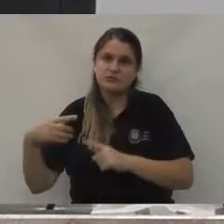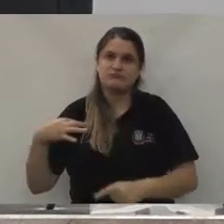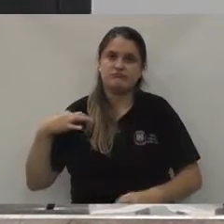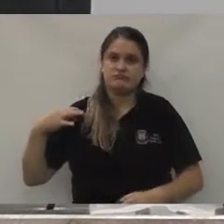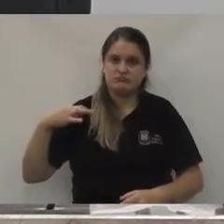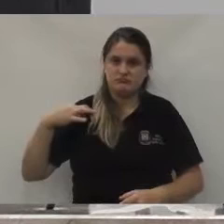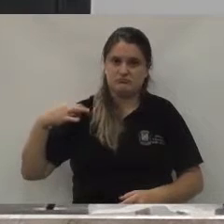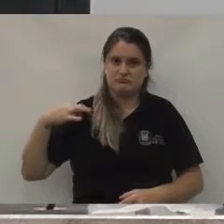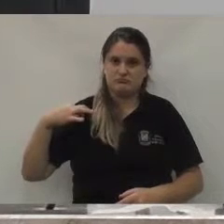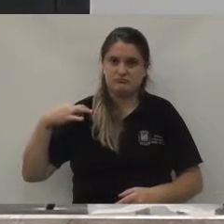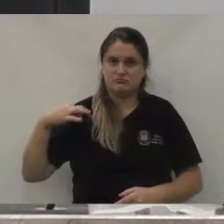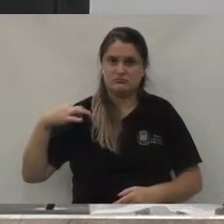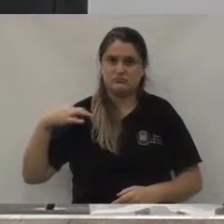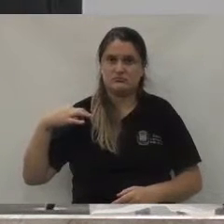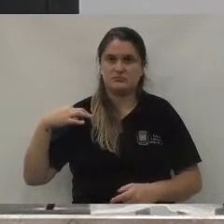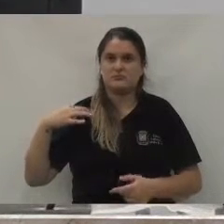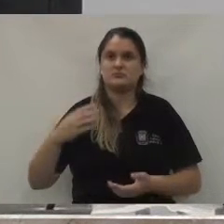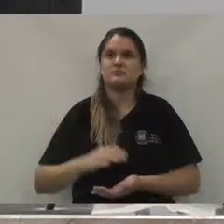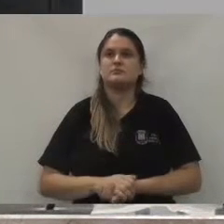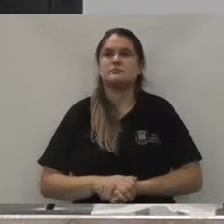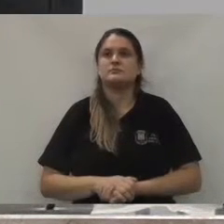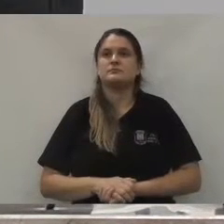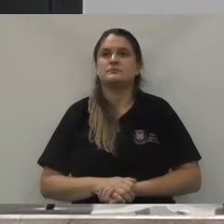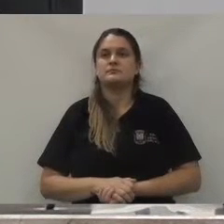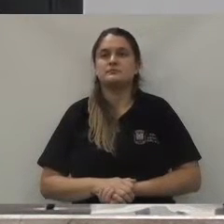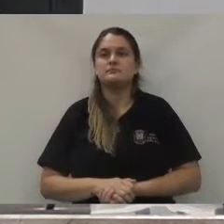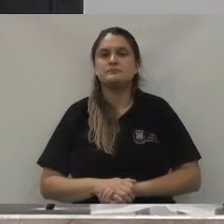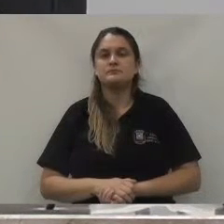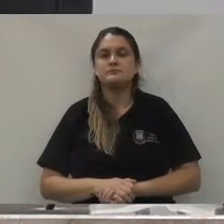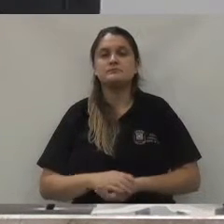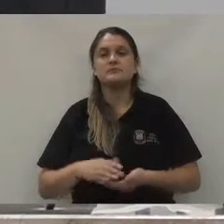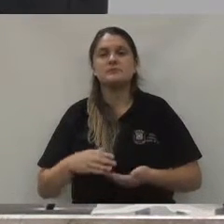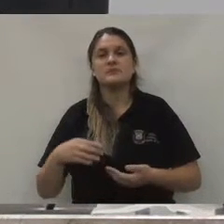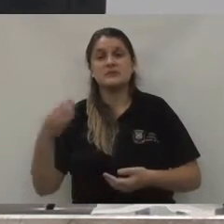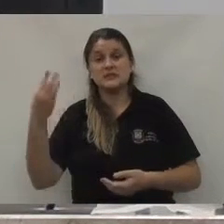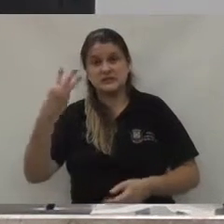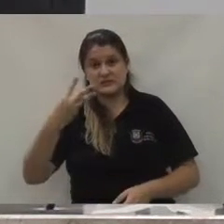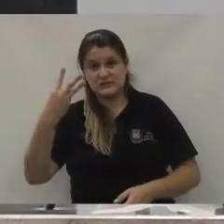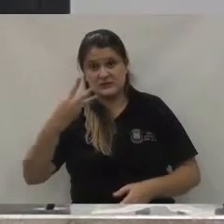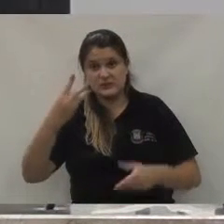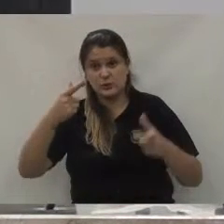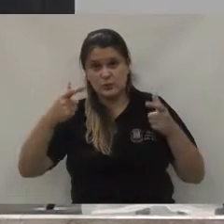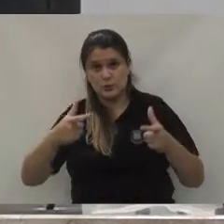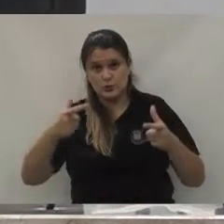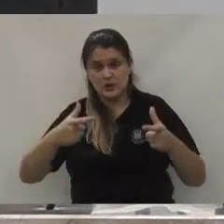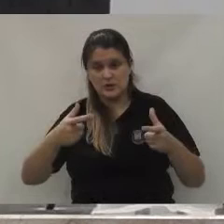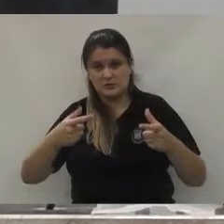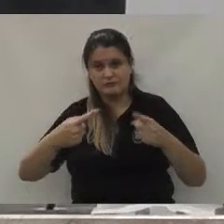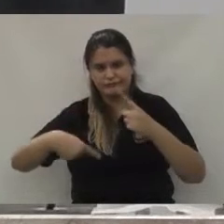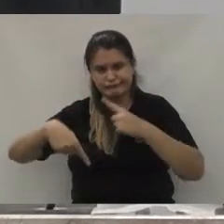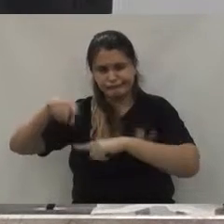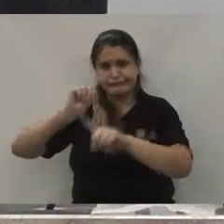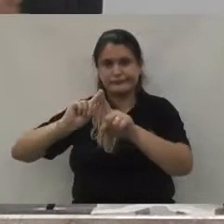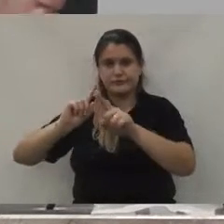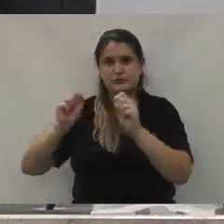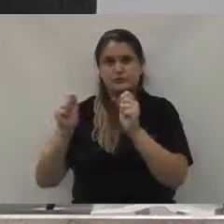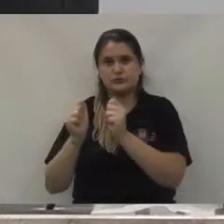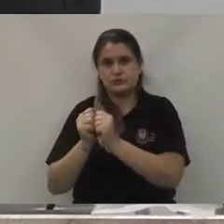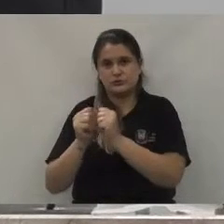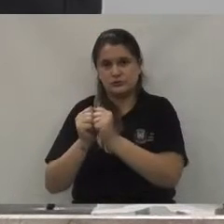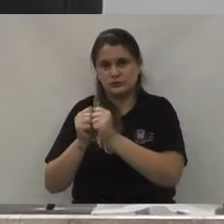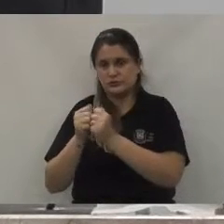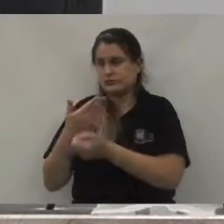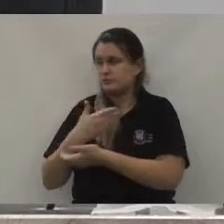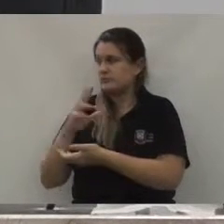das clínicas por aí é em terceiro a gente reverteu junto com os meus